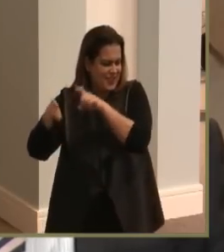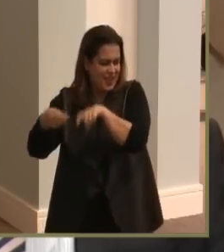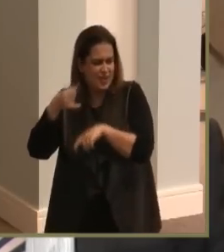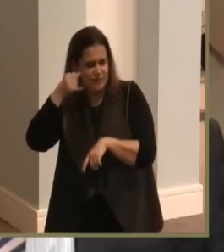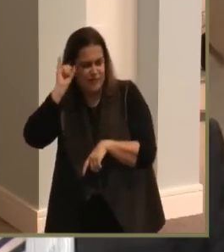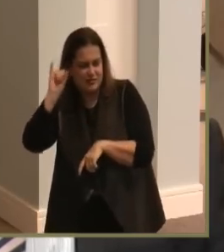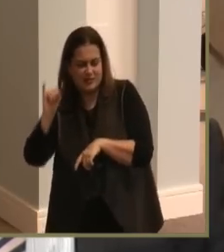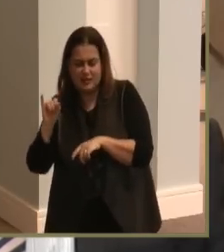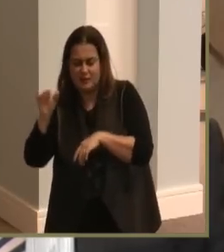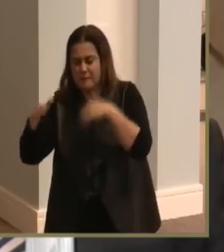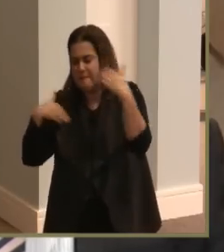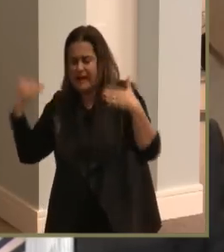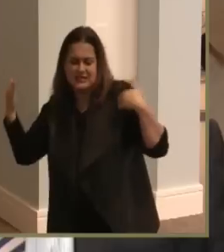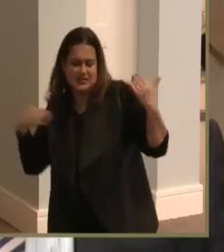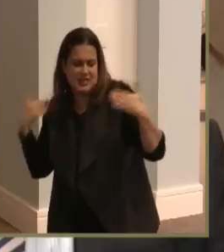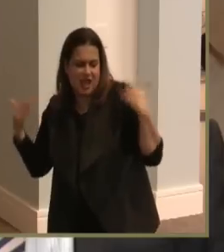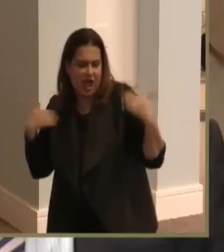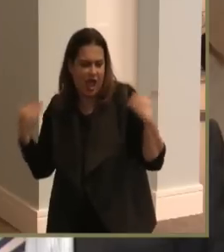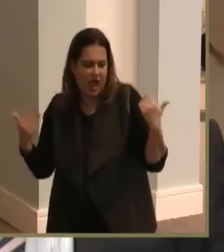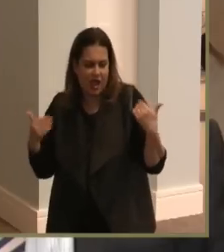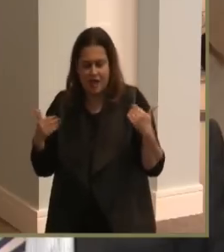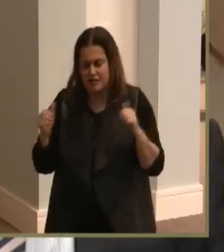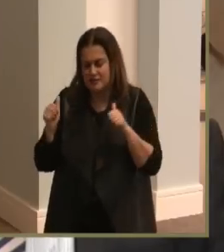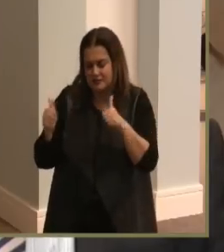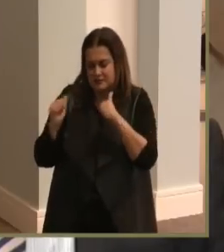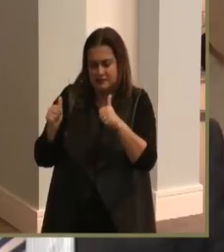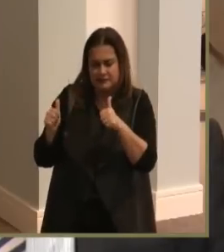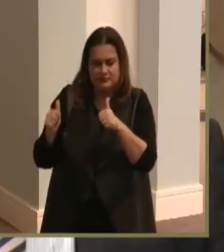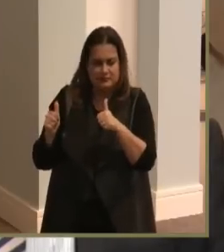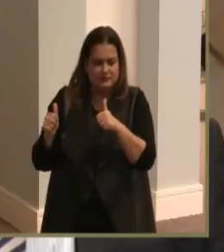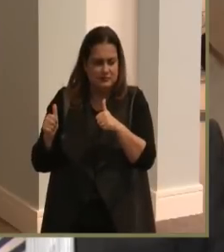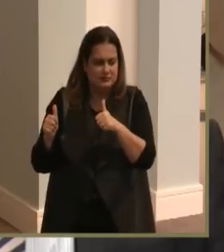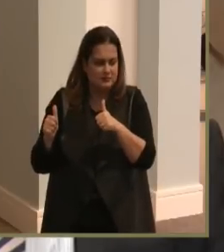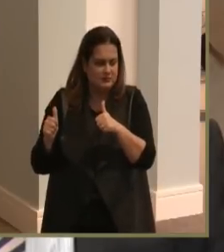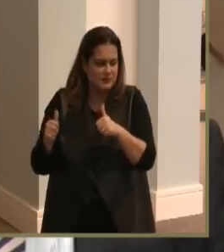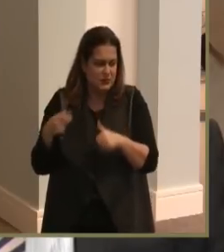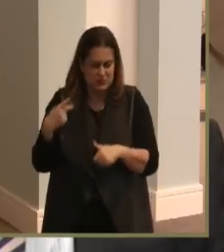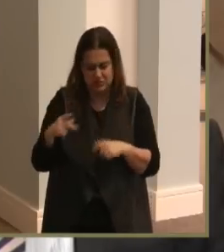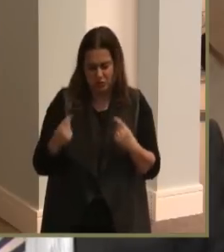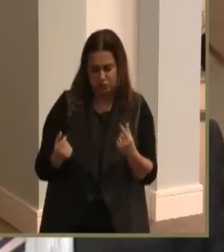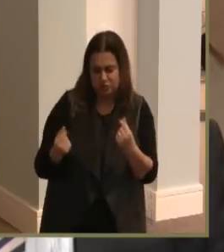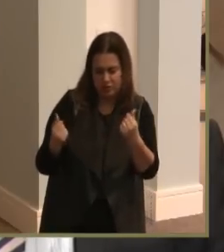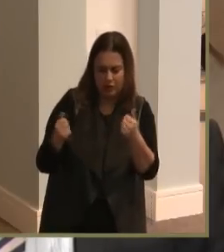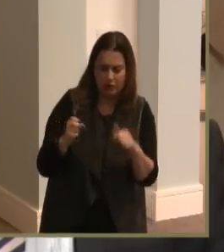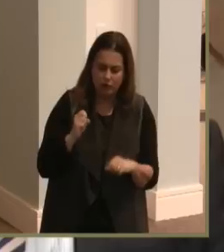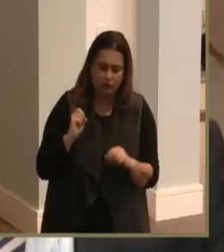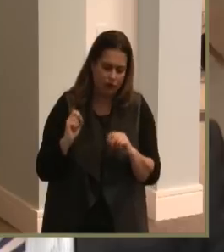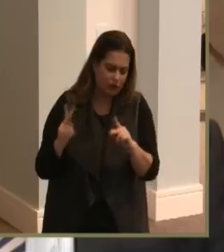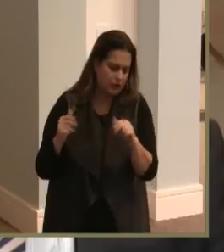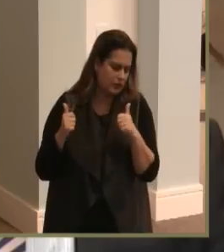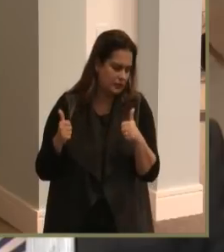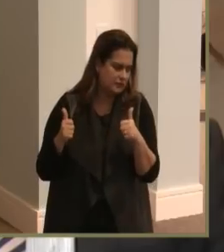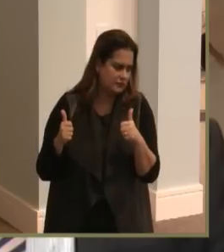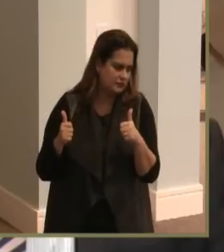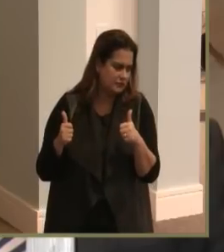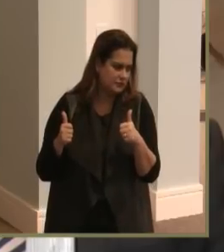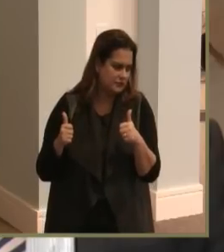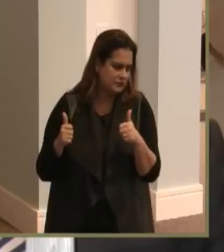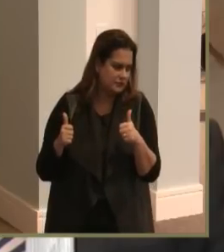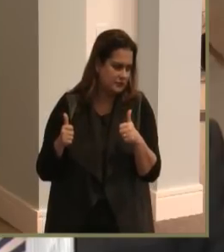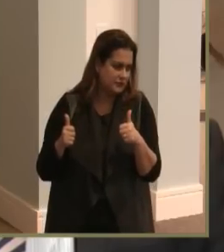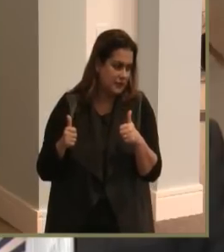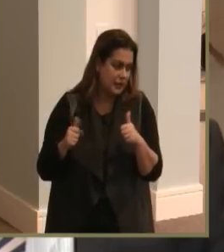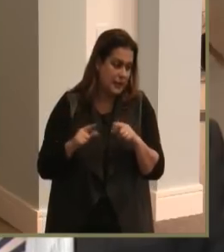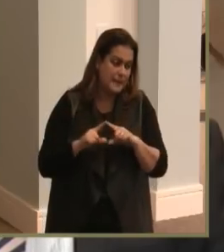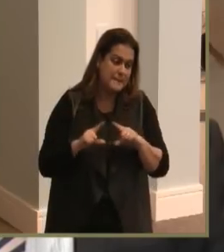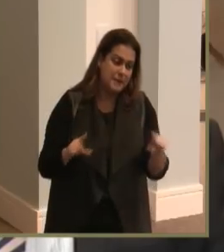passeie, vá descansar pelo seu tempo, vai curtir a sua vida, o seu dinheiro que você adquiriu. Mas onde